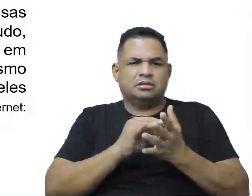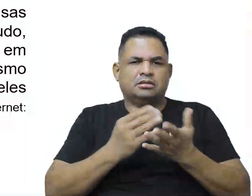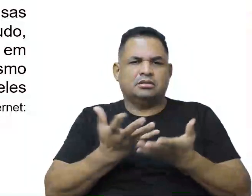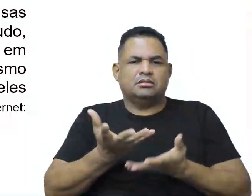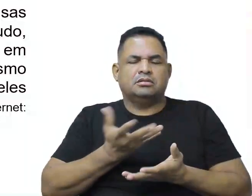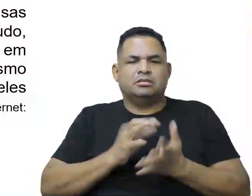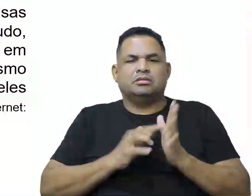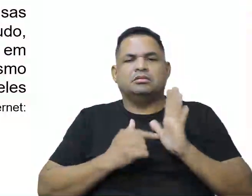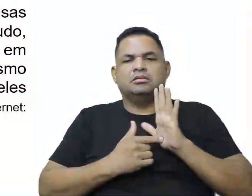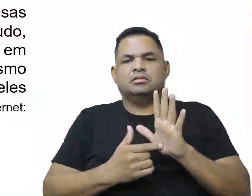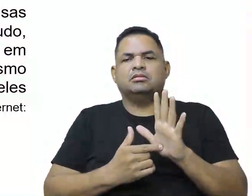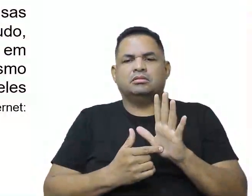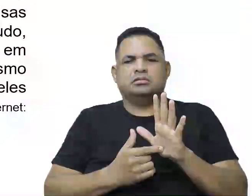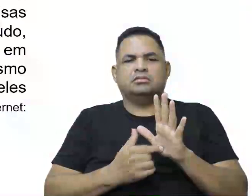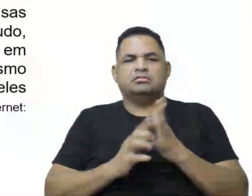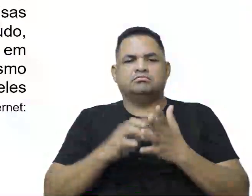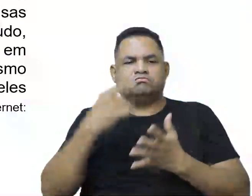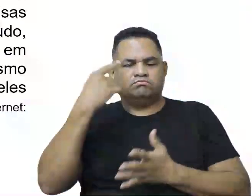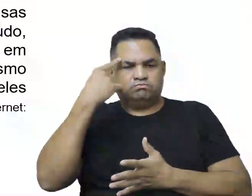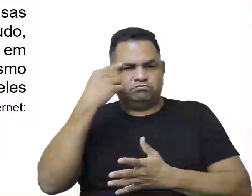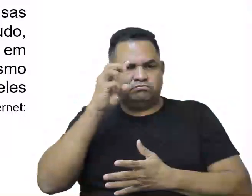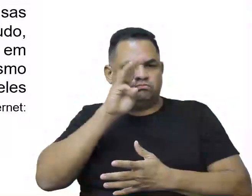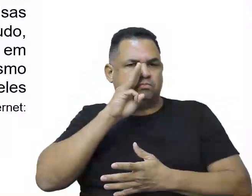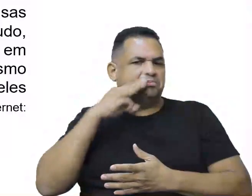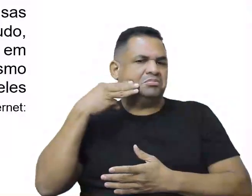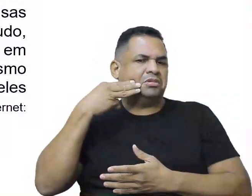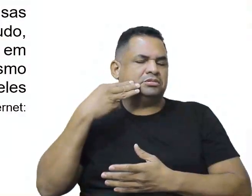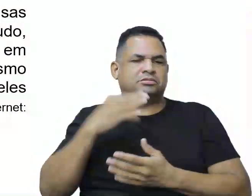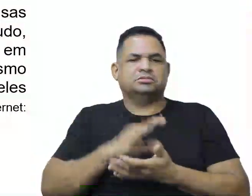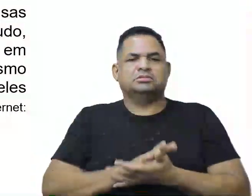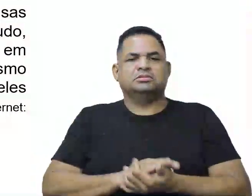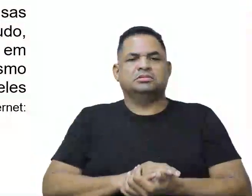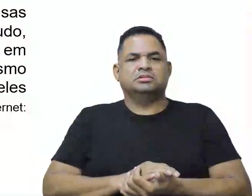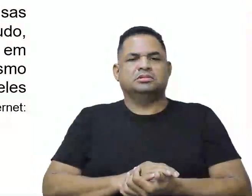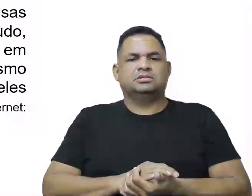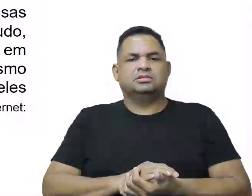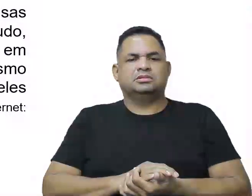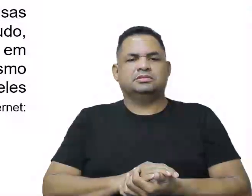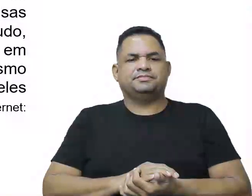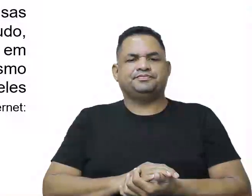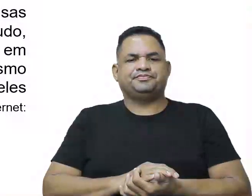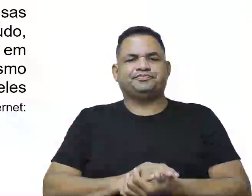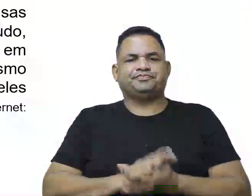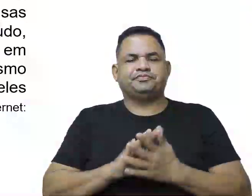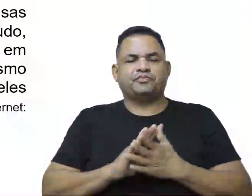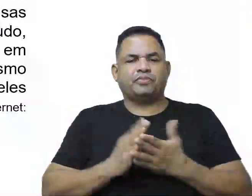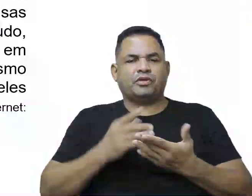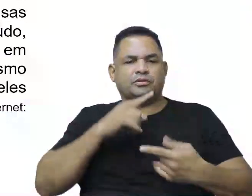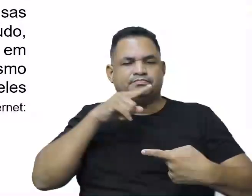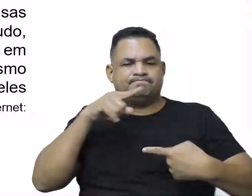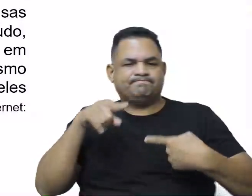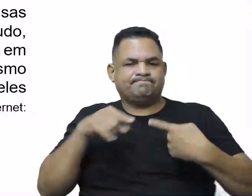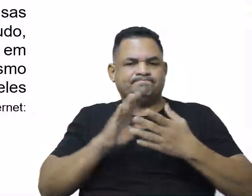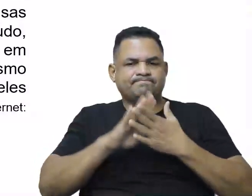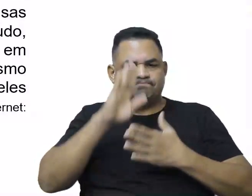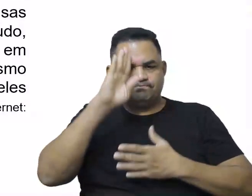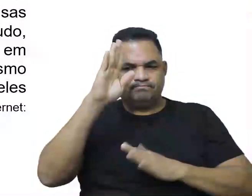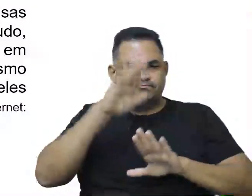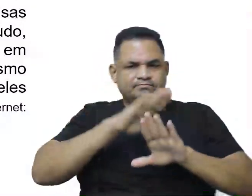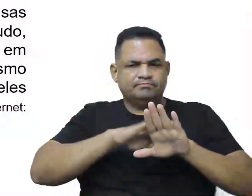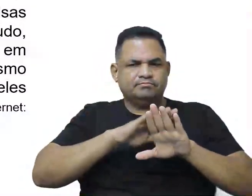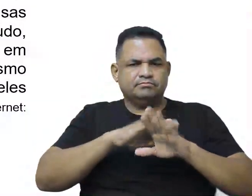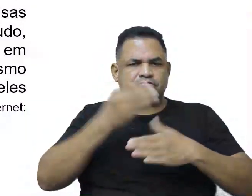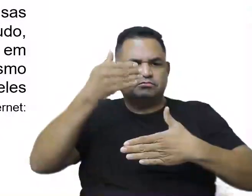queremos mostrar por meio do pensamento marxiano que a função principal da ideologia